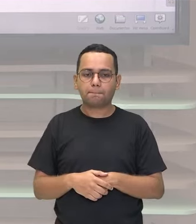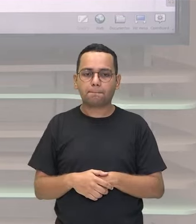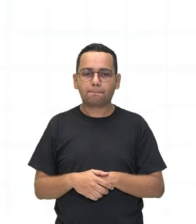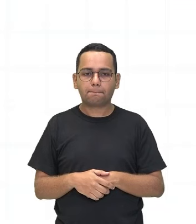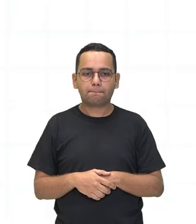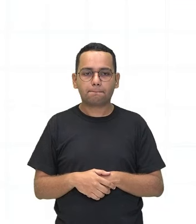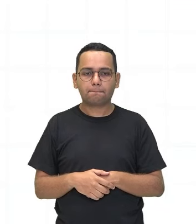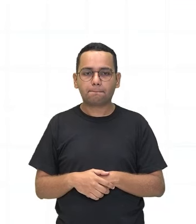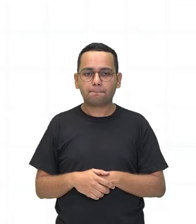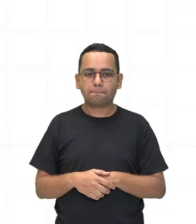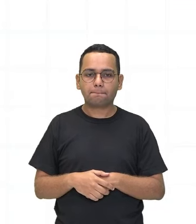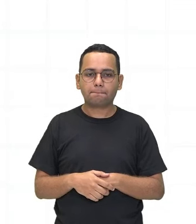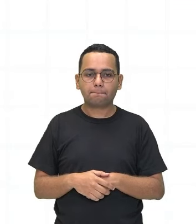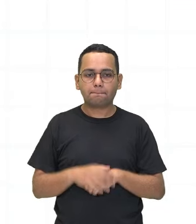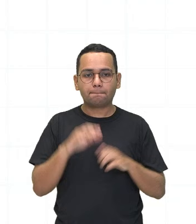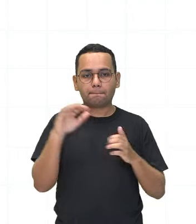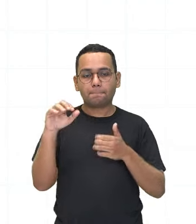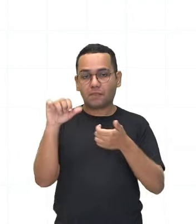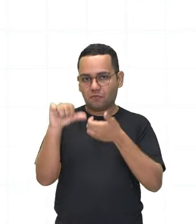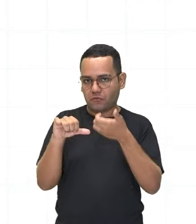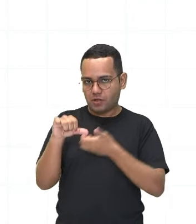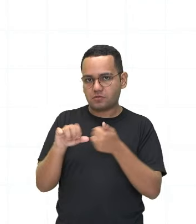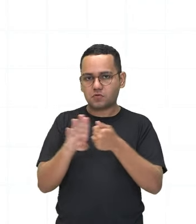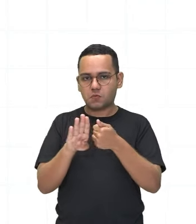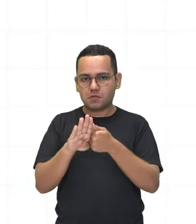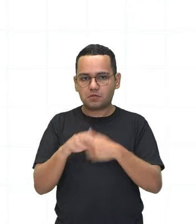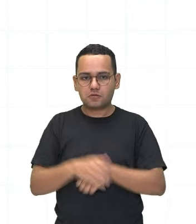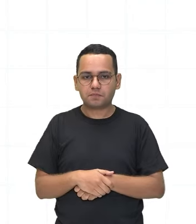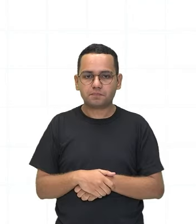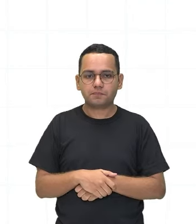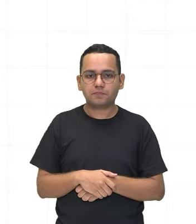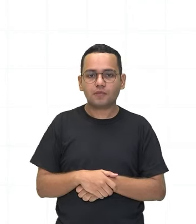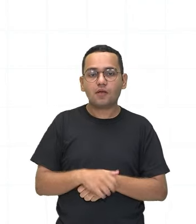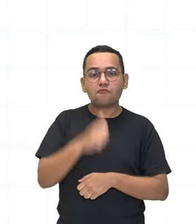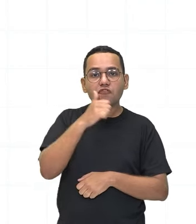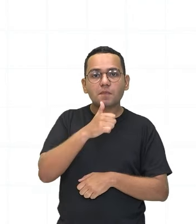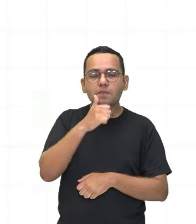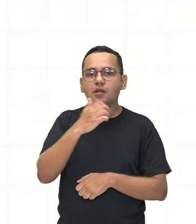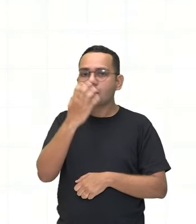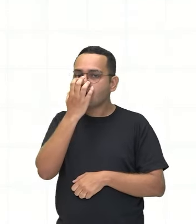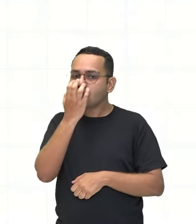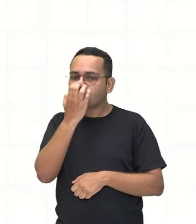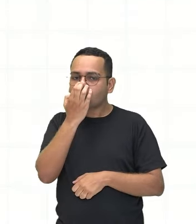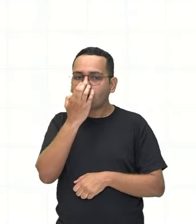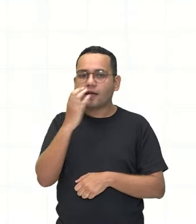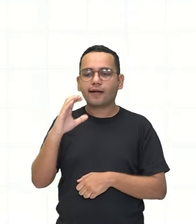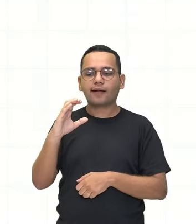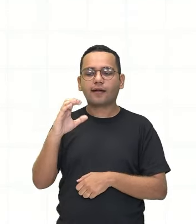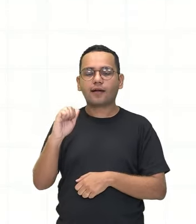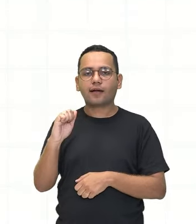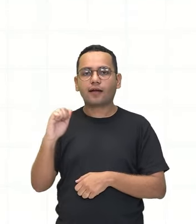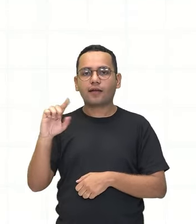para vocês. Temos o feminino de cachorro é cadela, né?